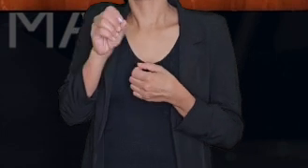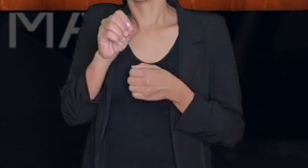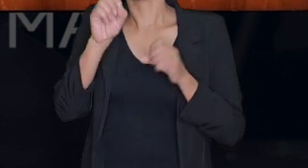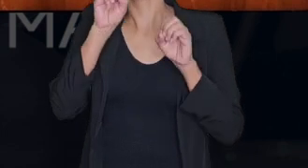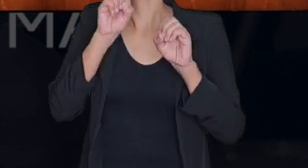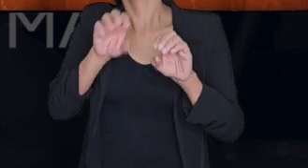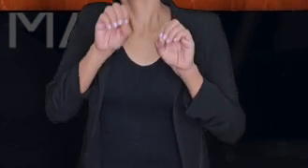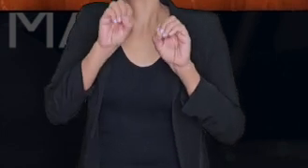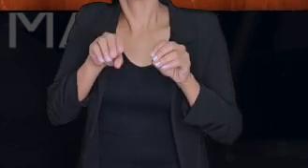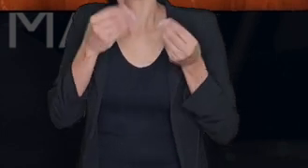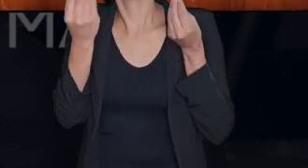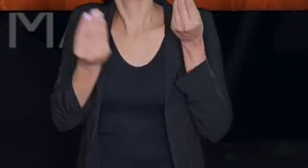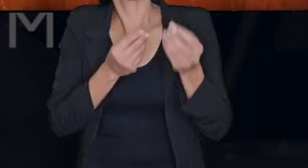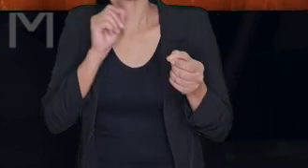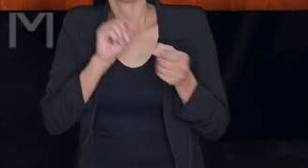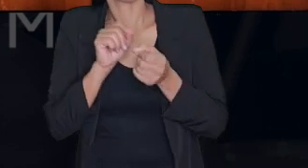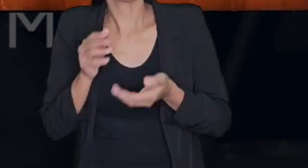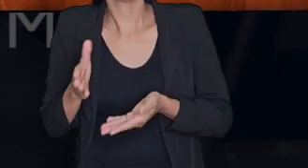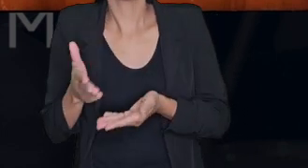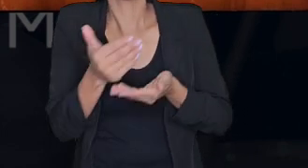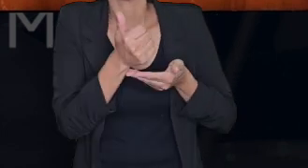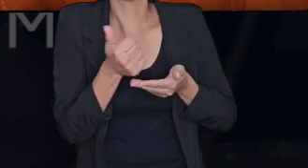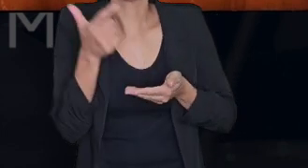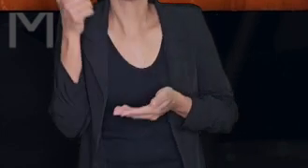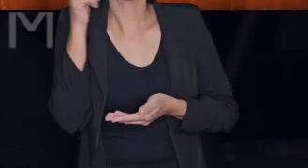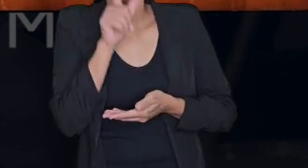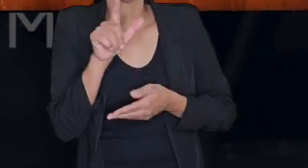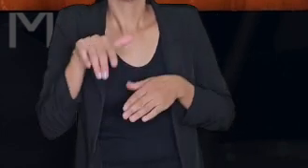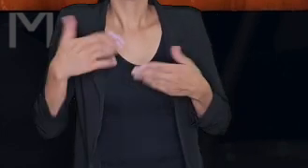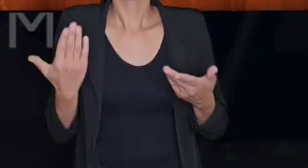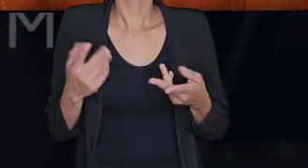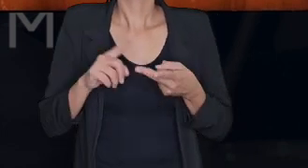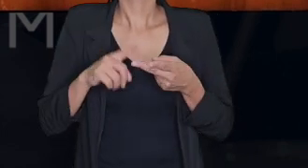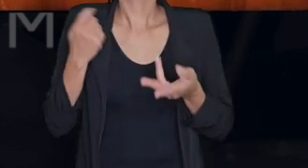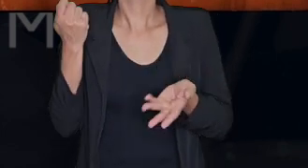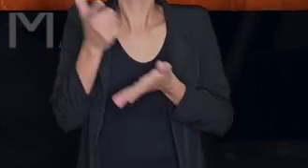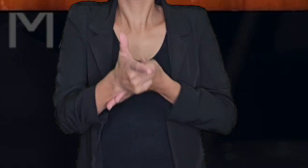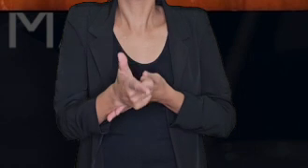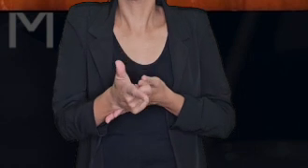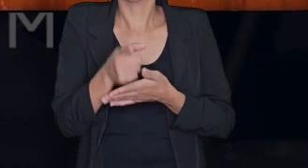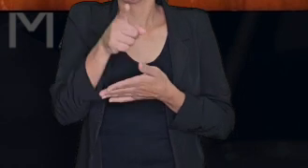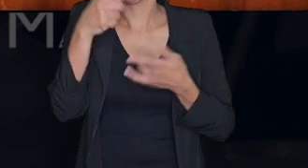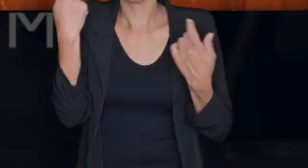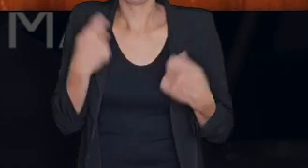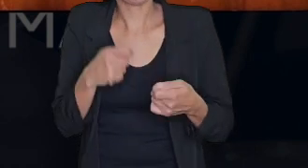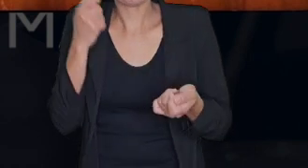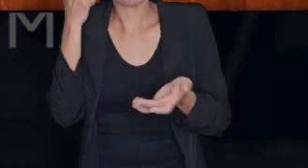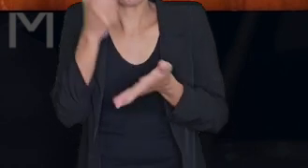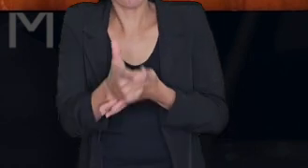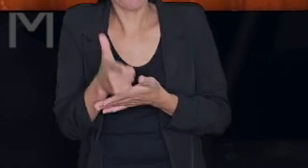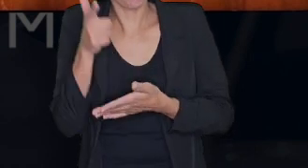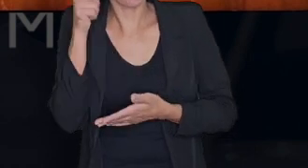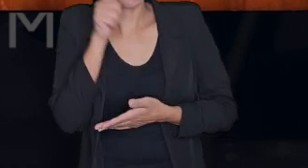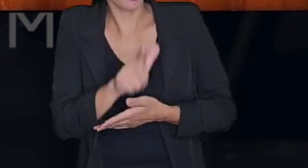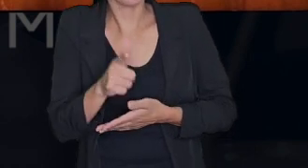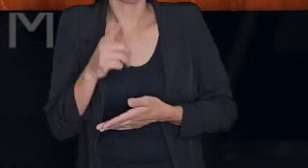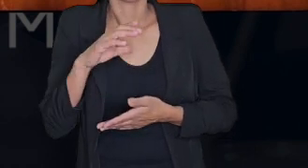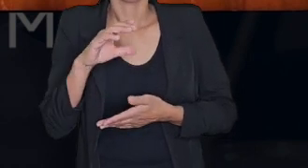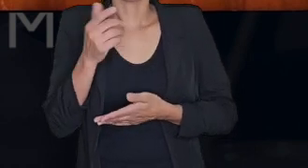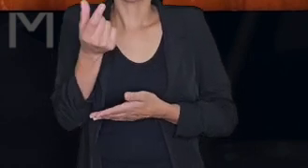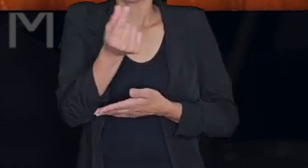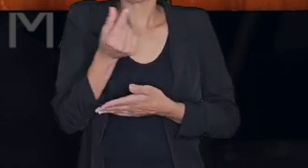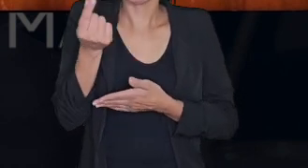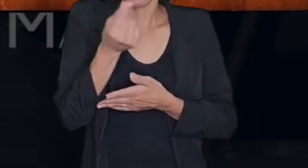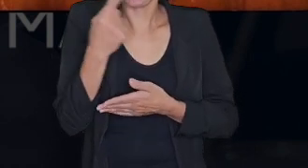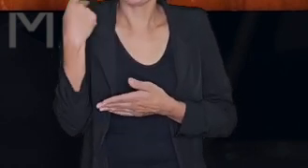nessa instrução normativa, o artigo 10 ensina como fazer a apuração de ganho de capital e quando tem que pagar. Você só precisa